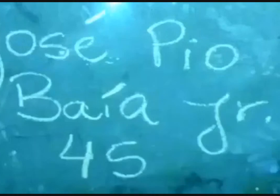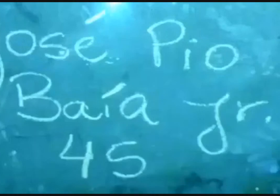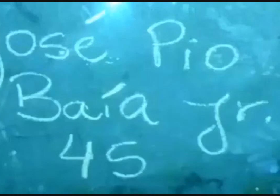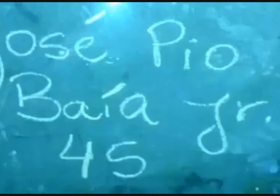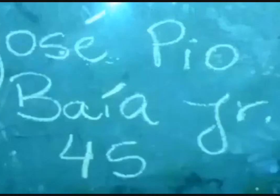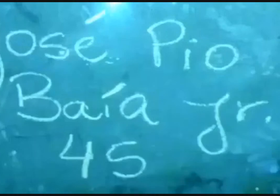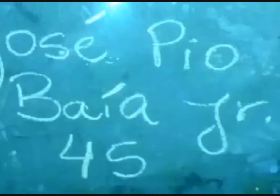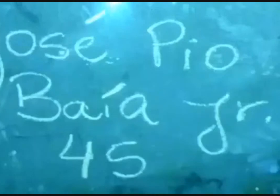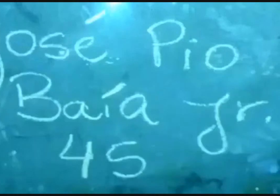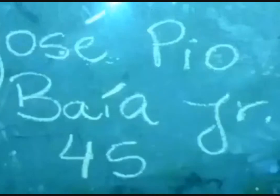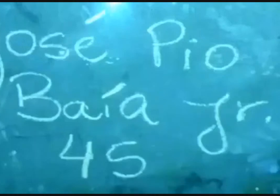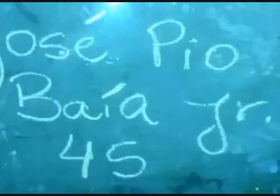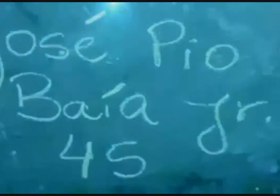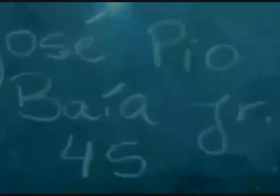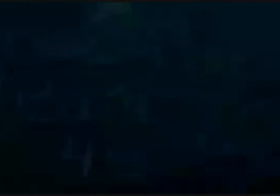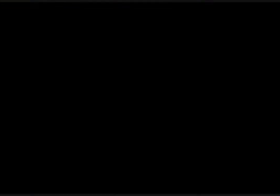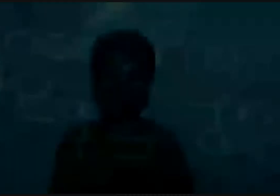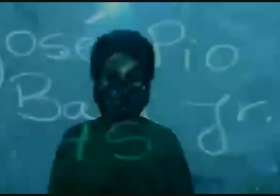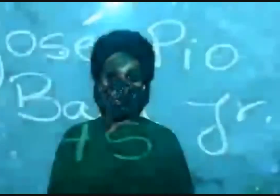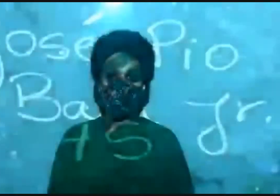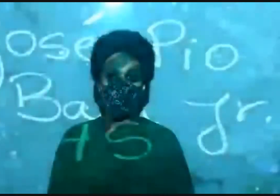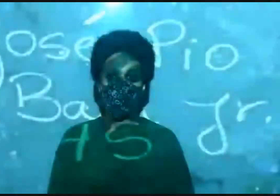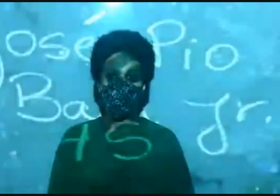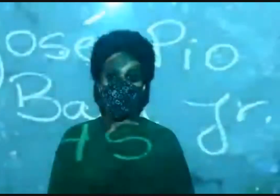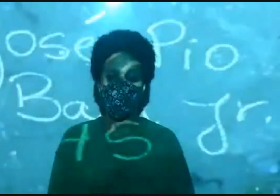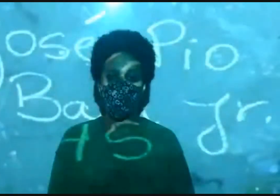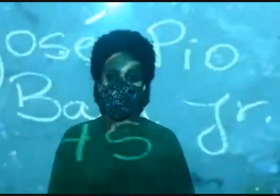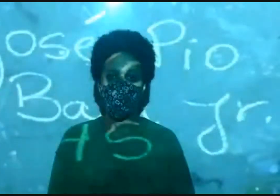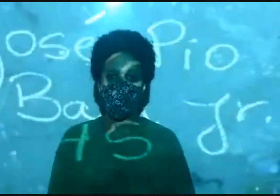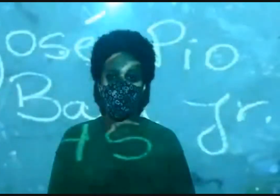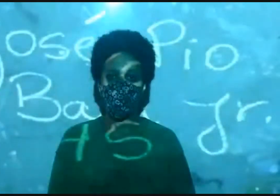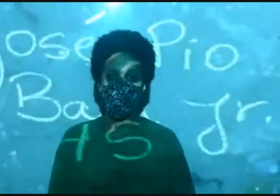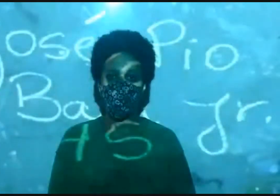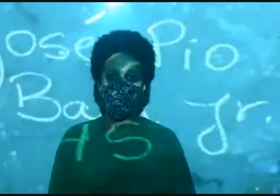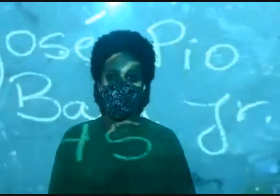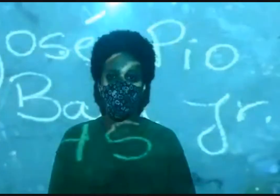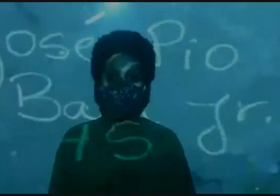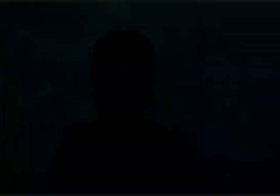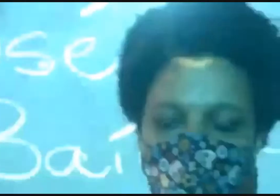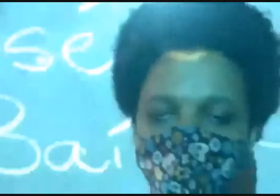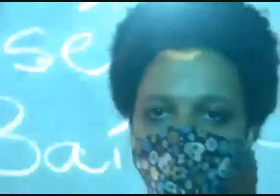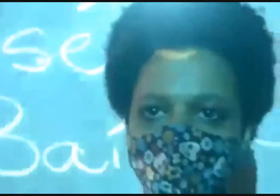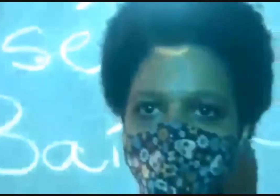tem um martelo ou uma furadeira na mão. Hoje, o que dói é ver famílias